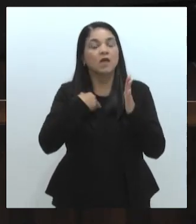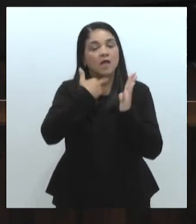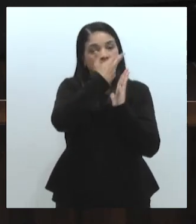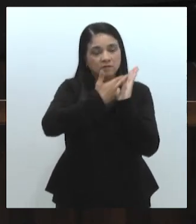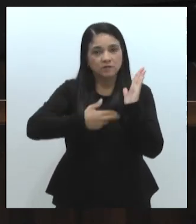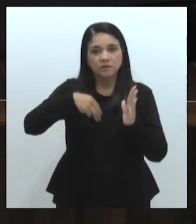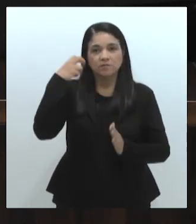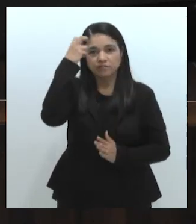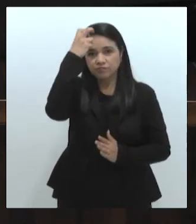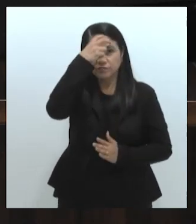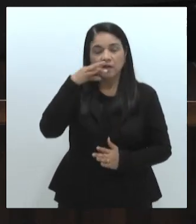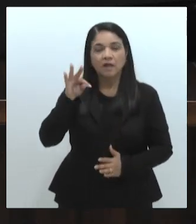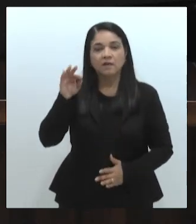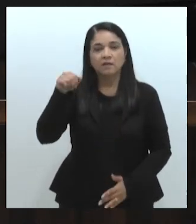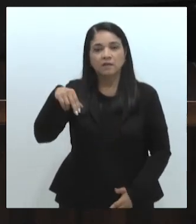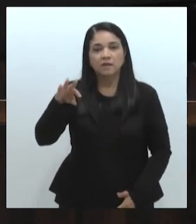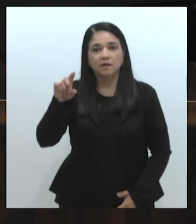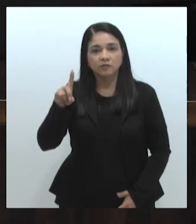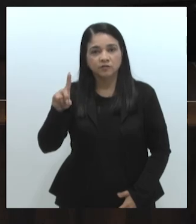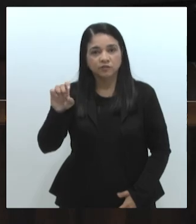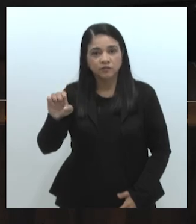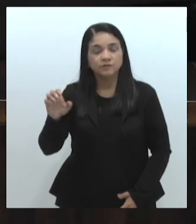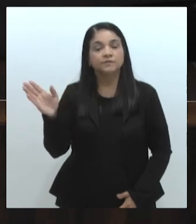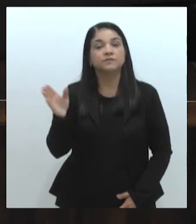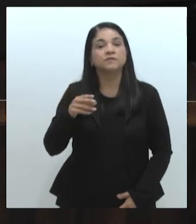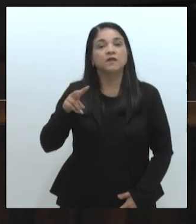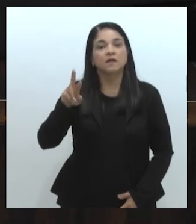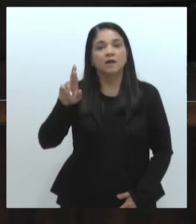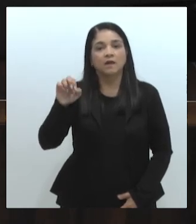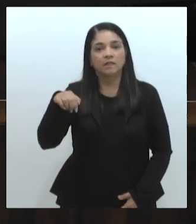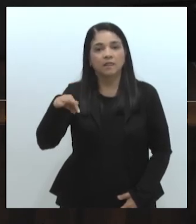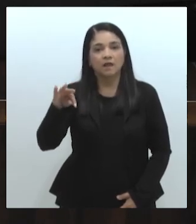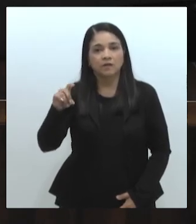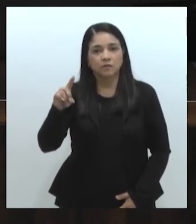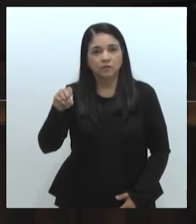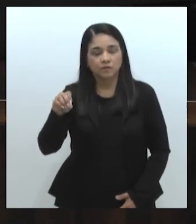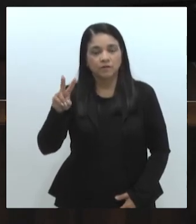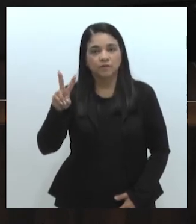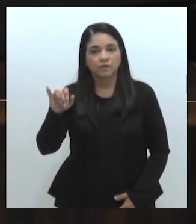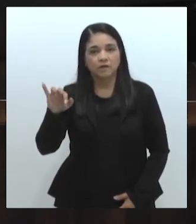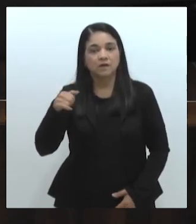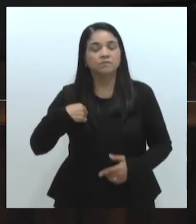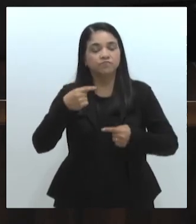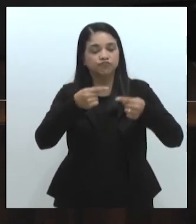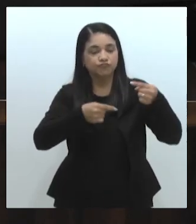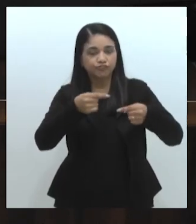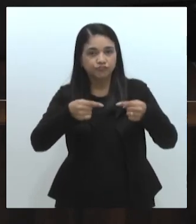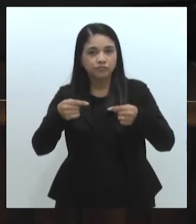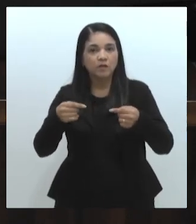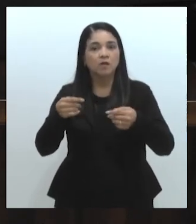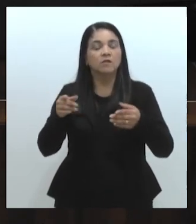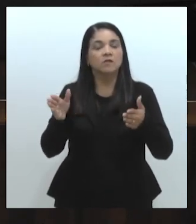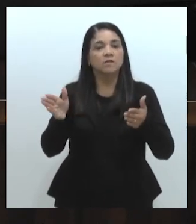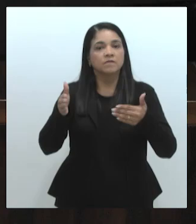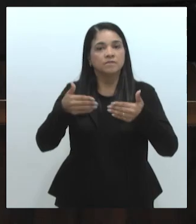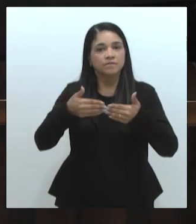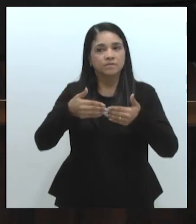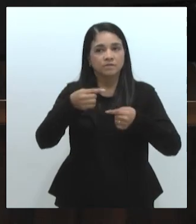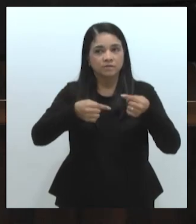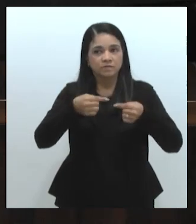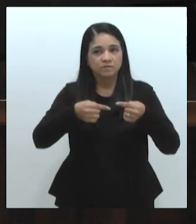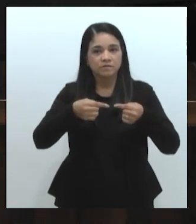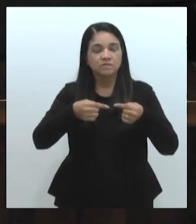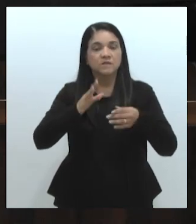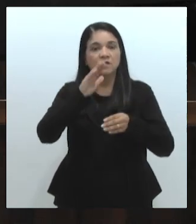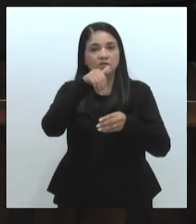Verônica Lima, Tande Vieira e Renato Machado. Em discussão, não havendo quem queira discutir, encerrada a discussão. Em